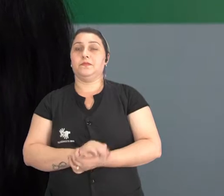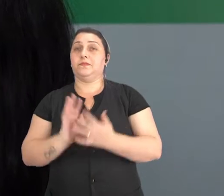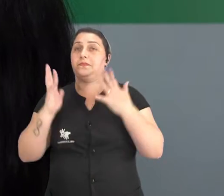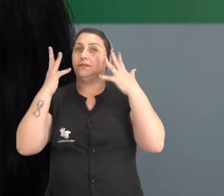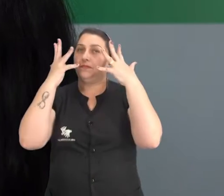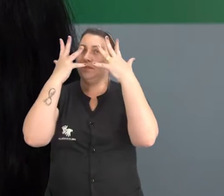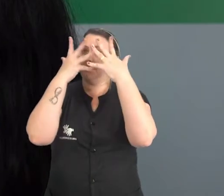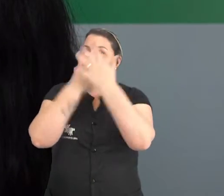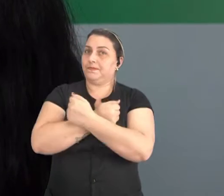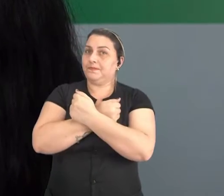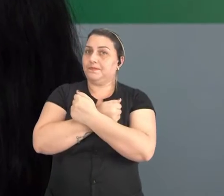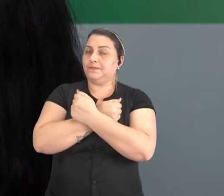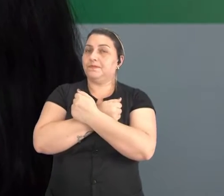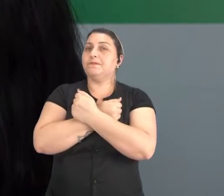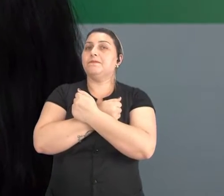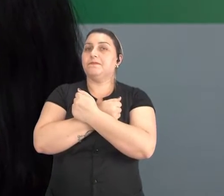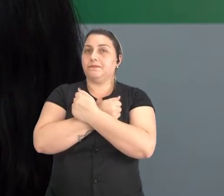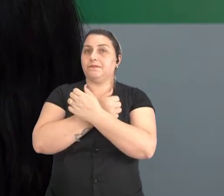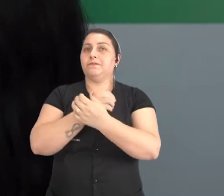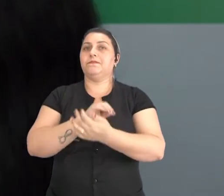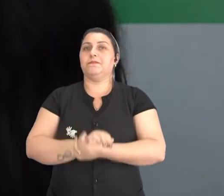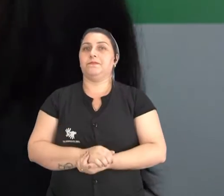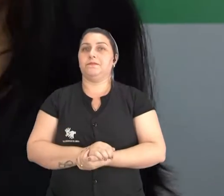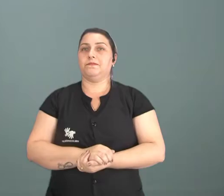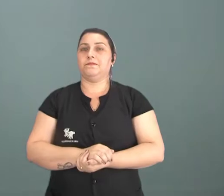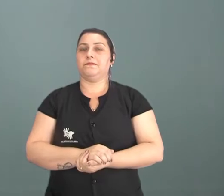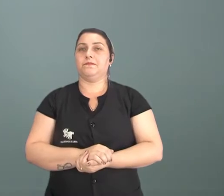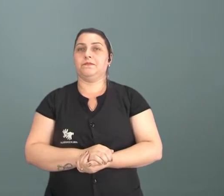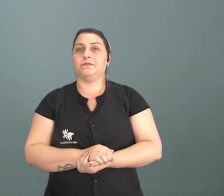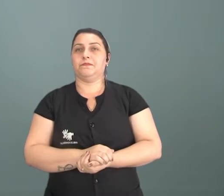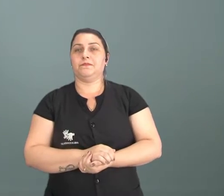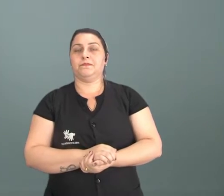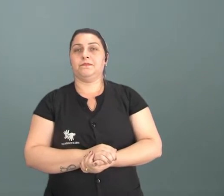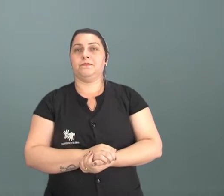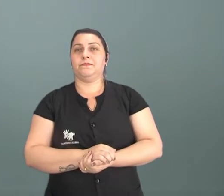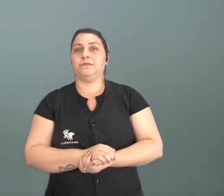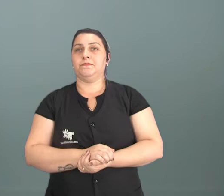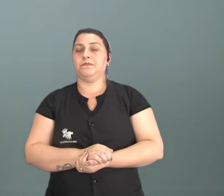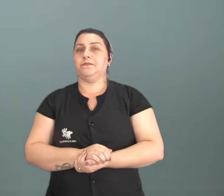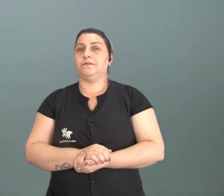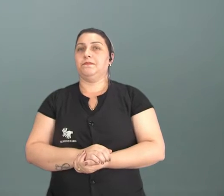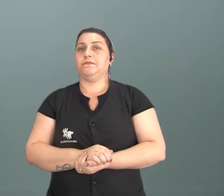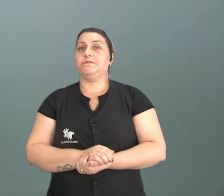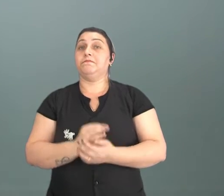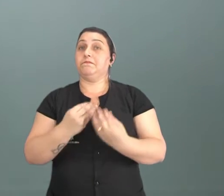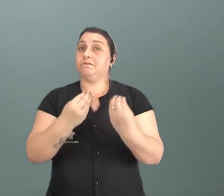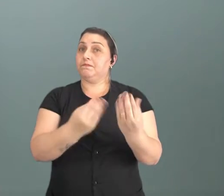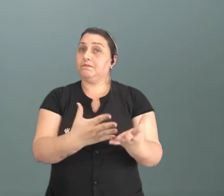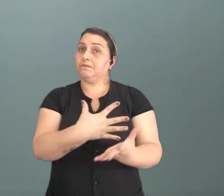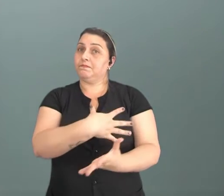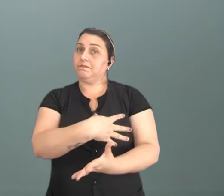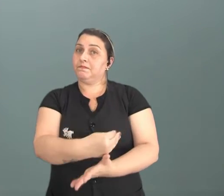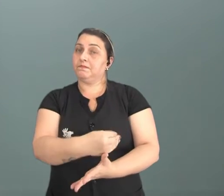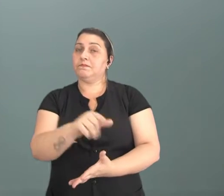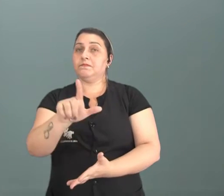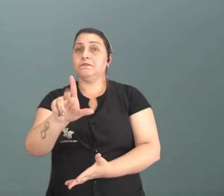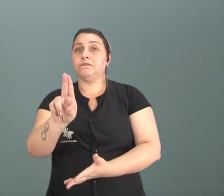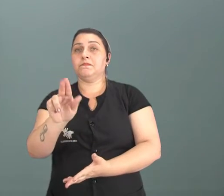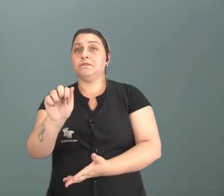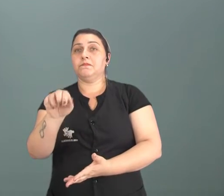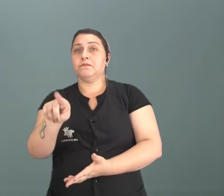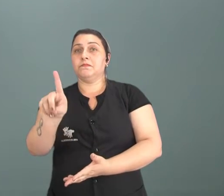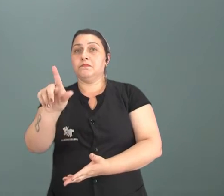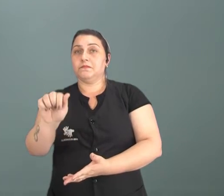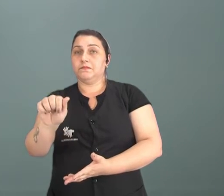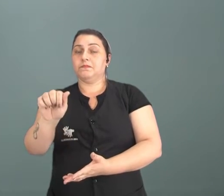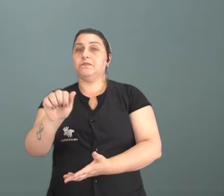linda, ó. Ele considerou uma cidade da África linda. Ele achou tão linda a cidade que ele deu o nome à filha dele, Luanda,